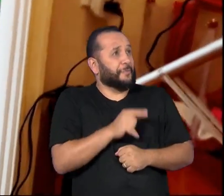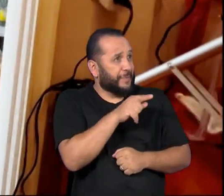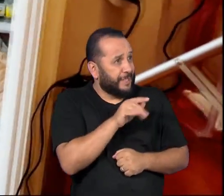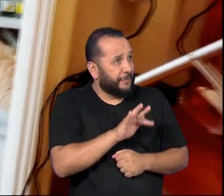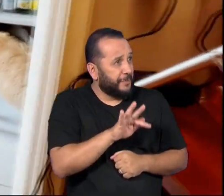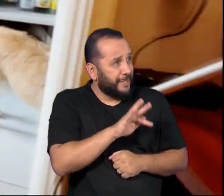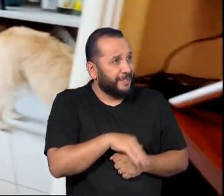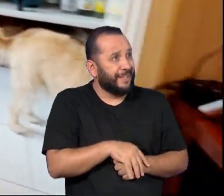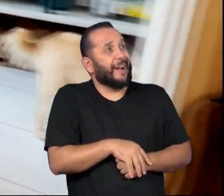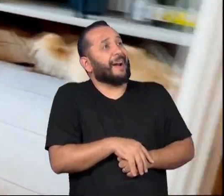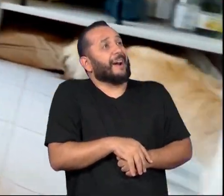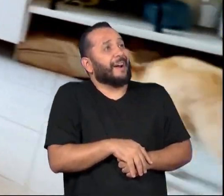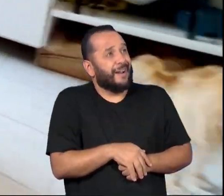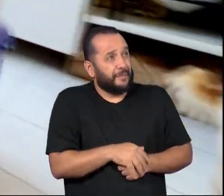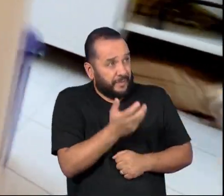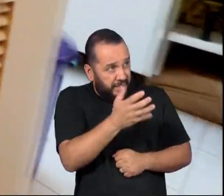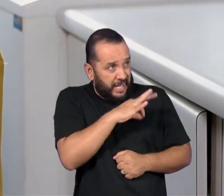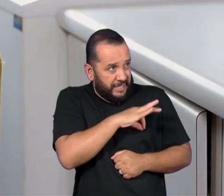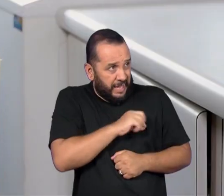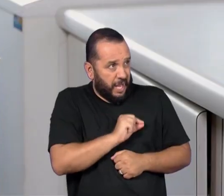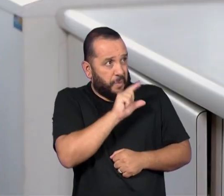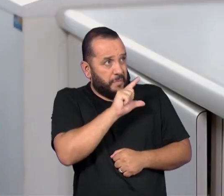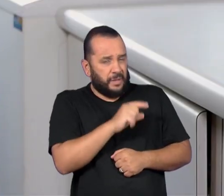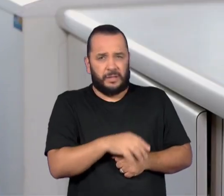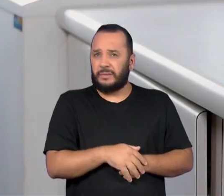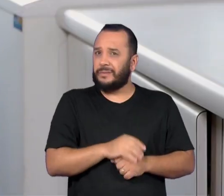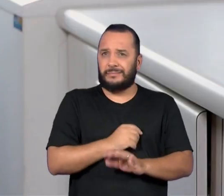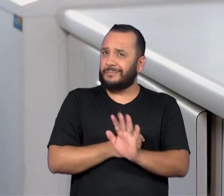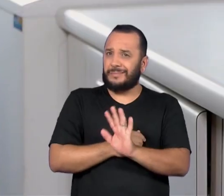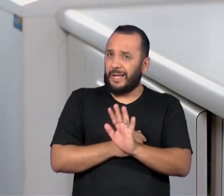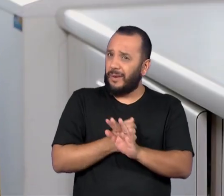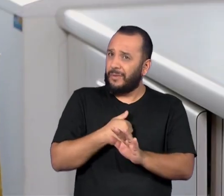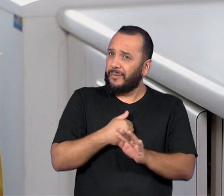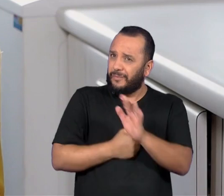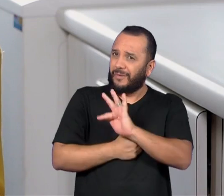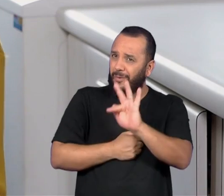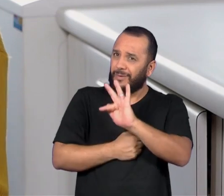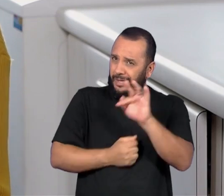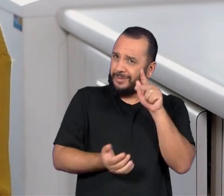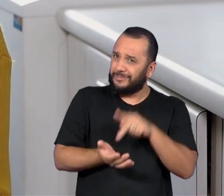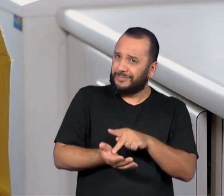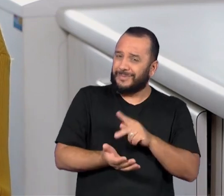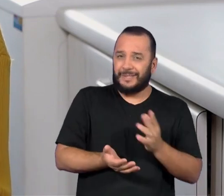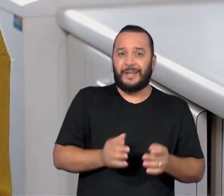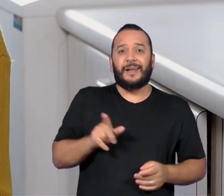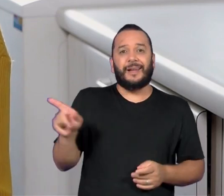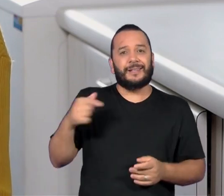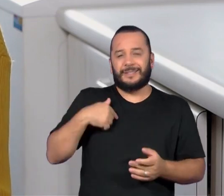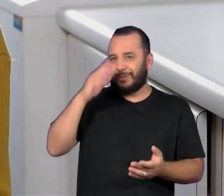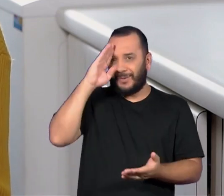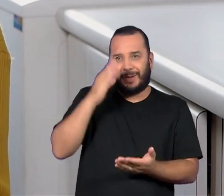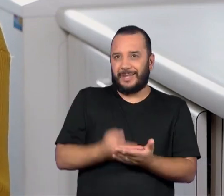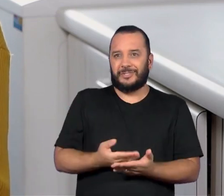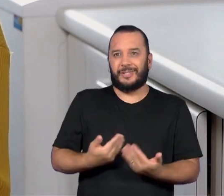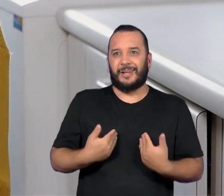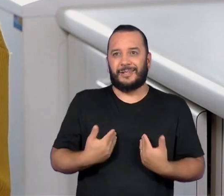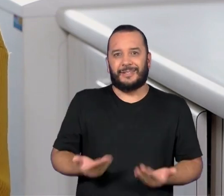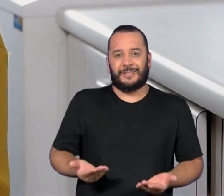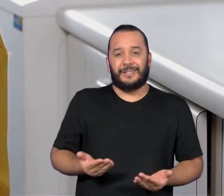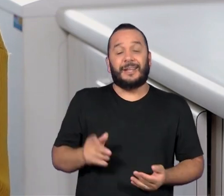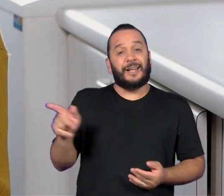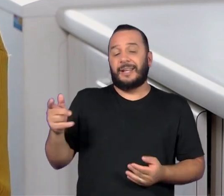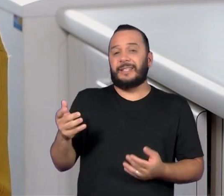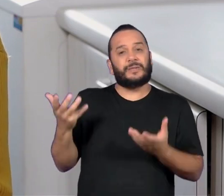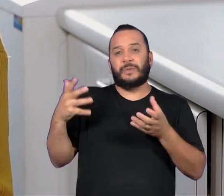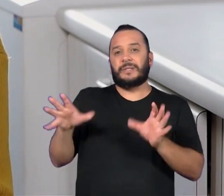porque eles acharam que eu queria um aumento. Eles não só não acreditaram, quanto não quiseram pagar o que me deviam, e eu